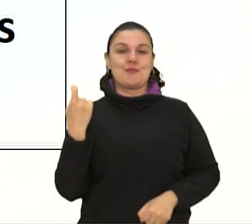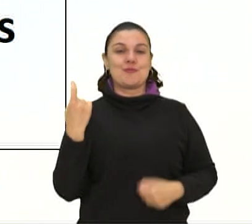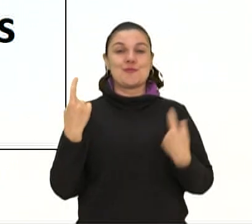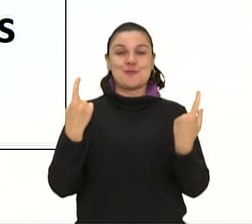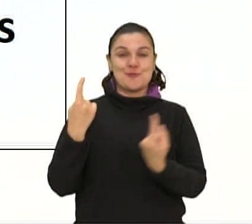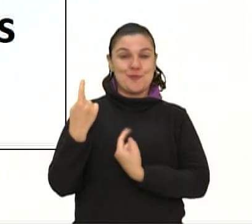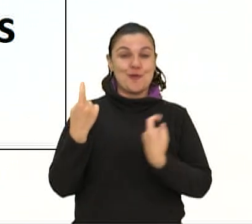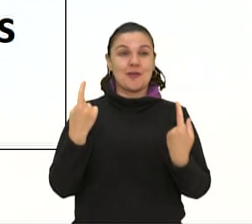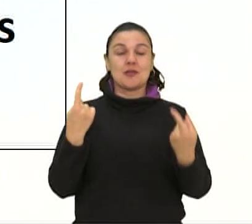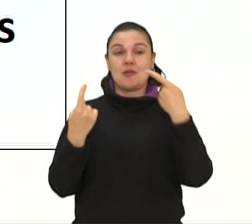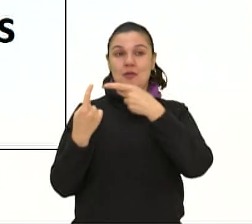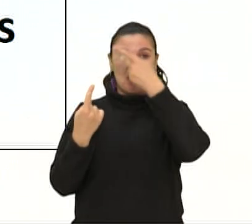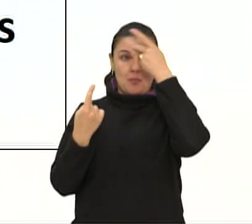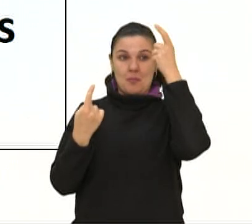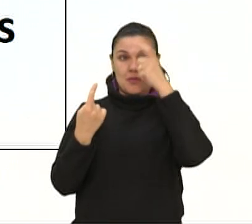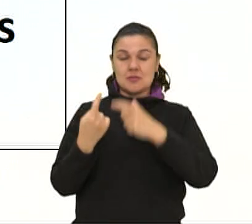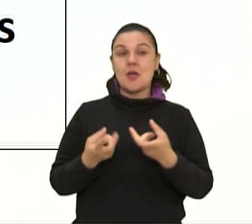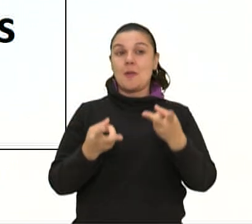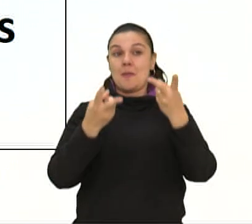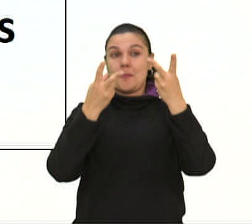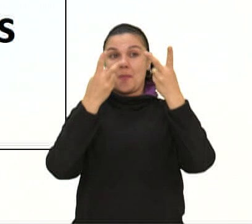ser livre.